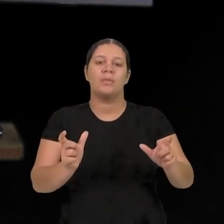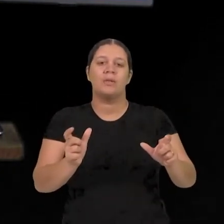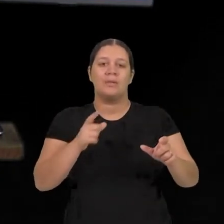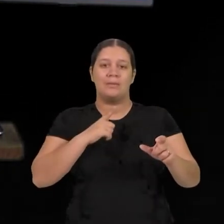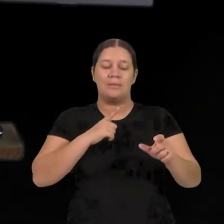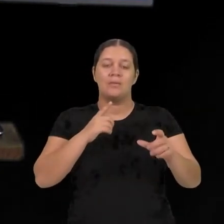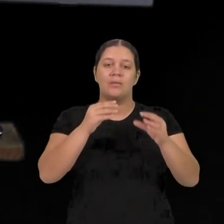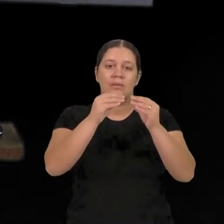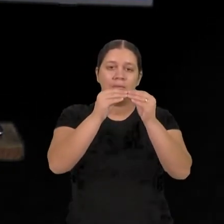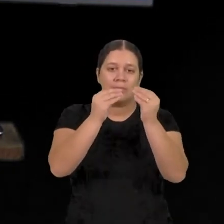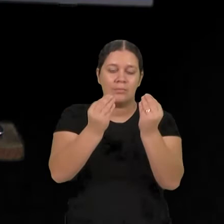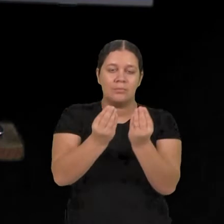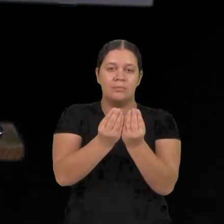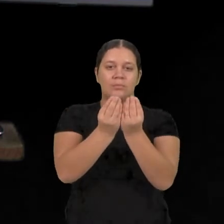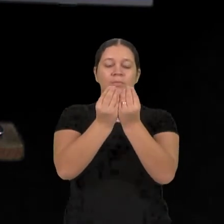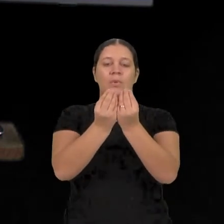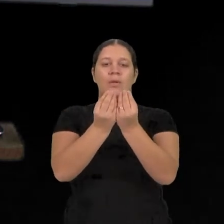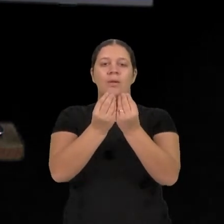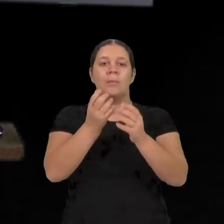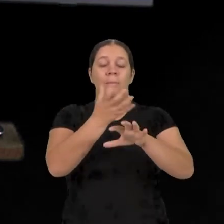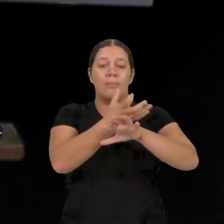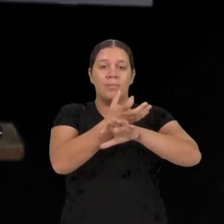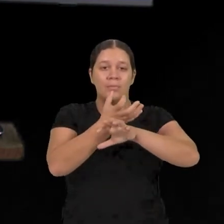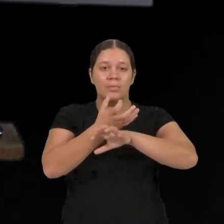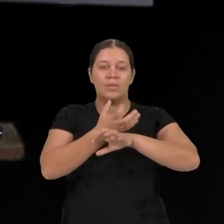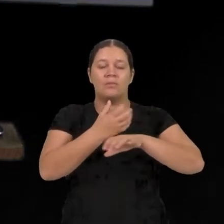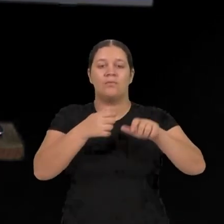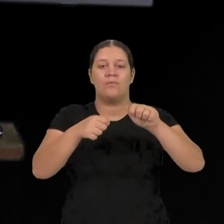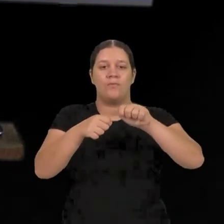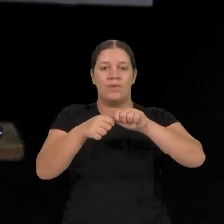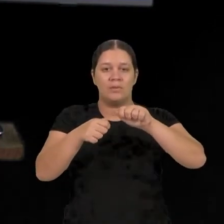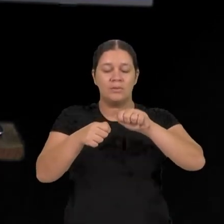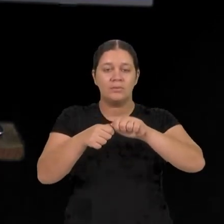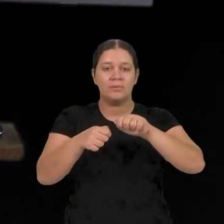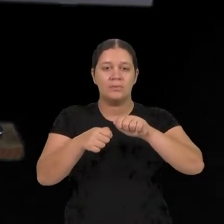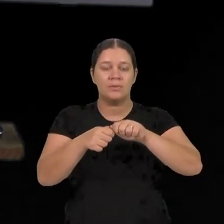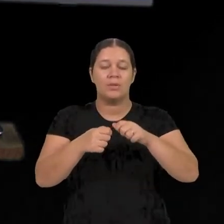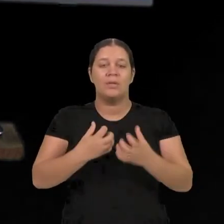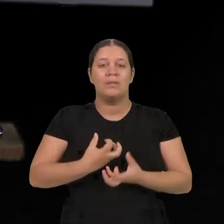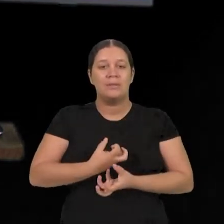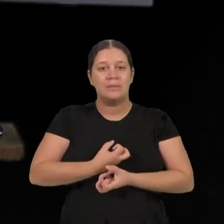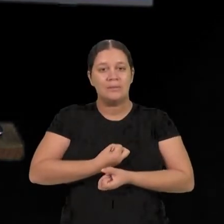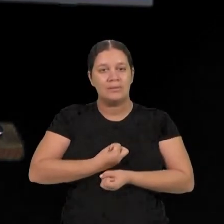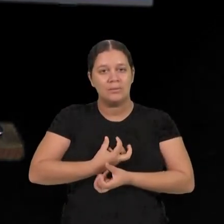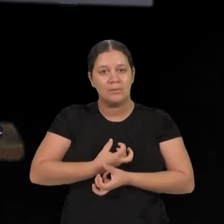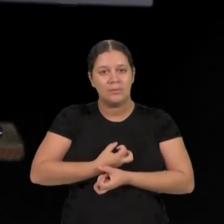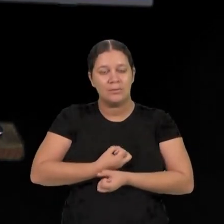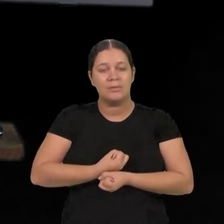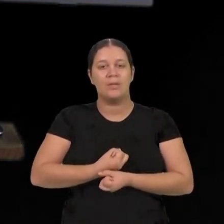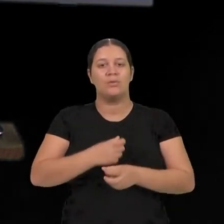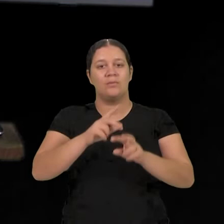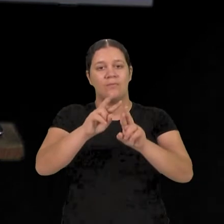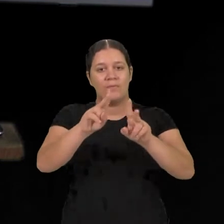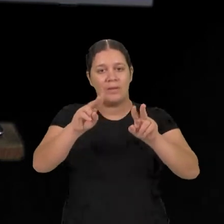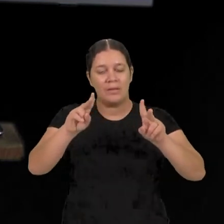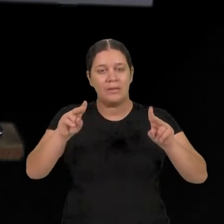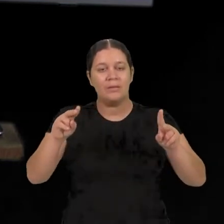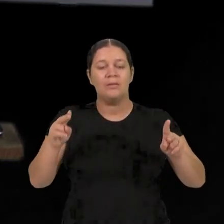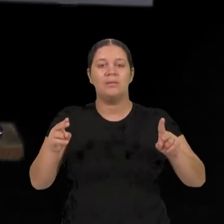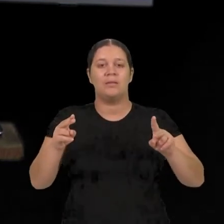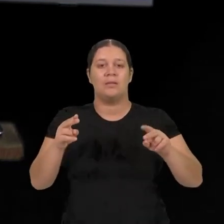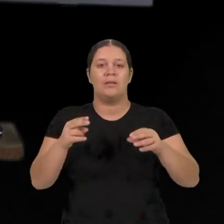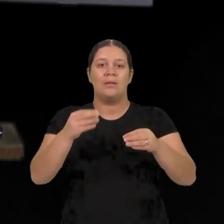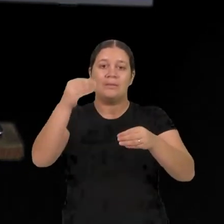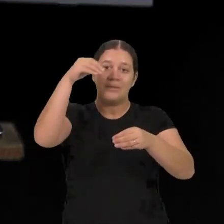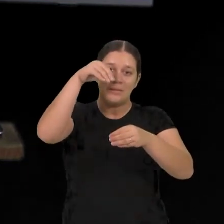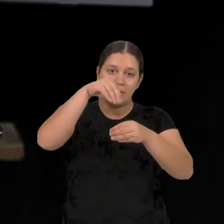de substâncias, distribuição de material produzido, ou de digestão de material estranho que entrou, no caso dos